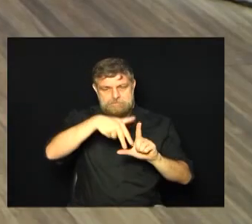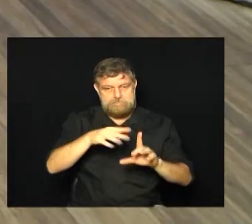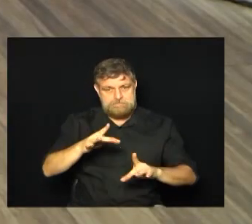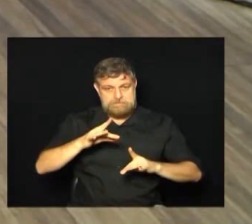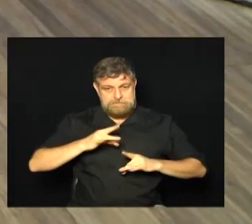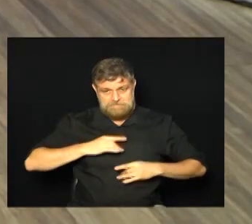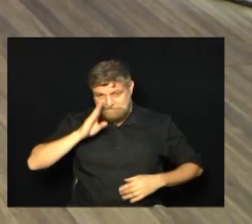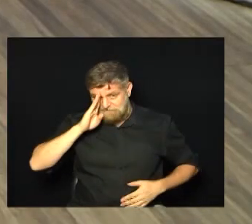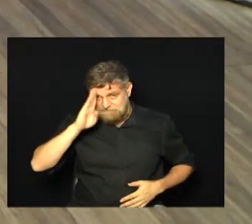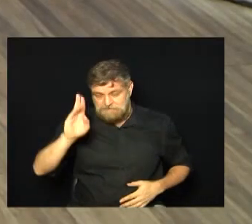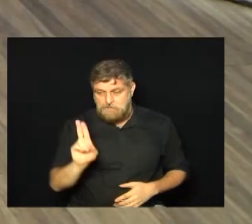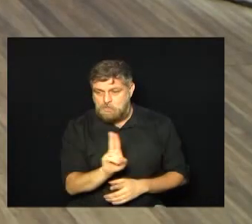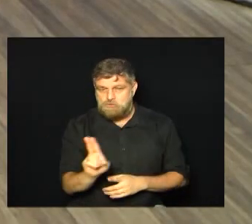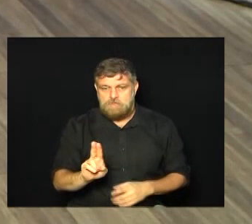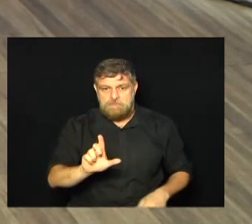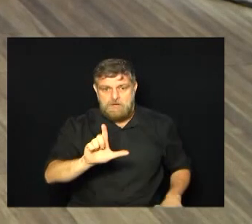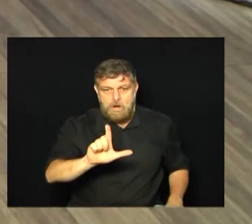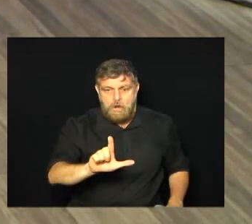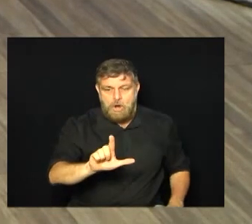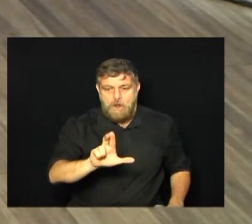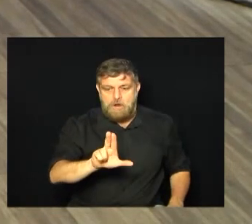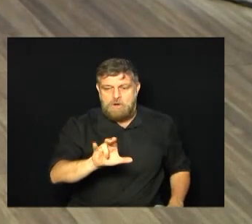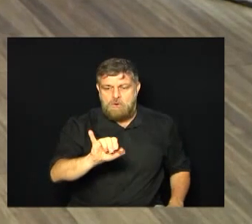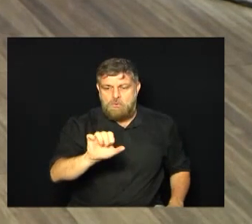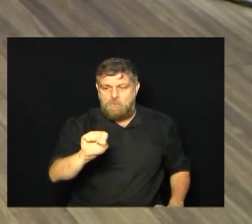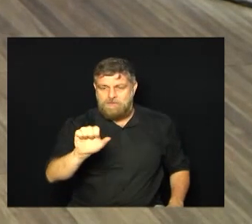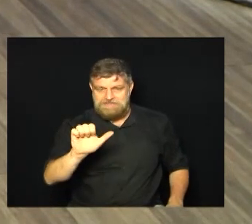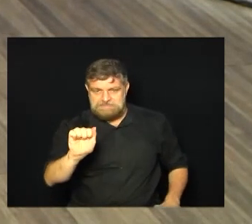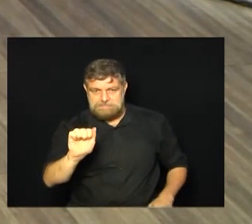história, ela se chama Luísa? Uhum.